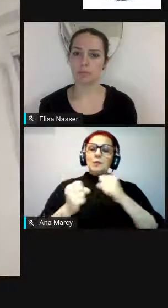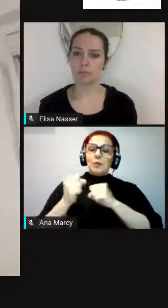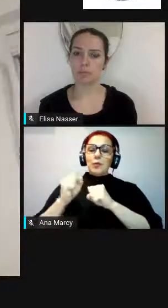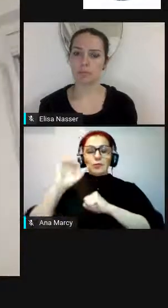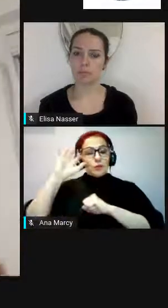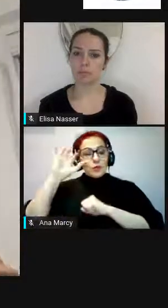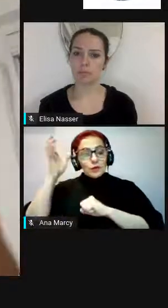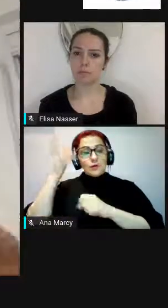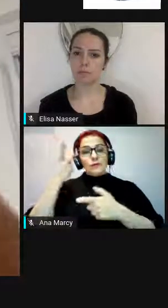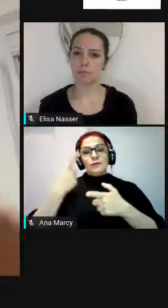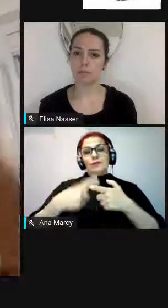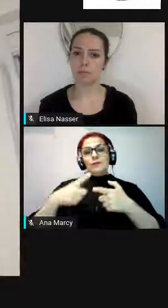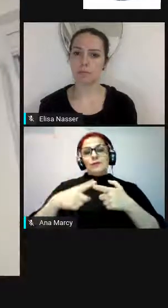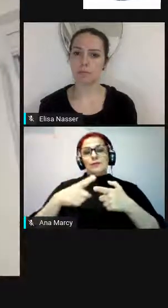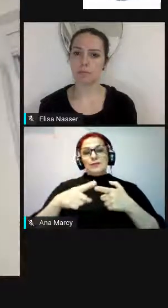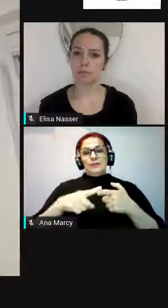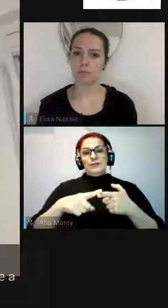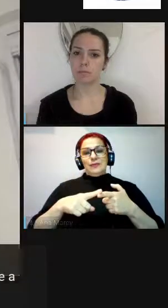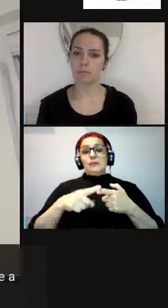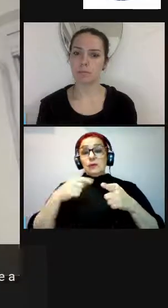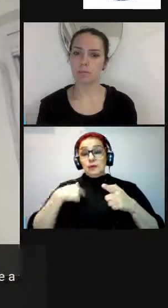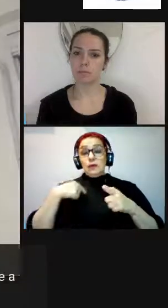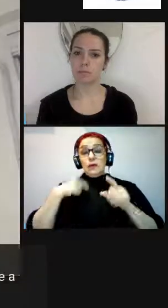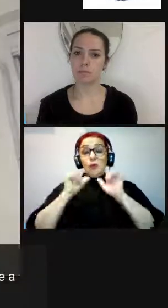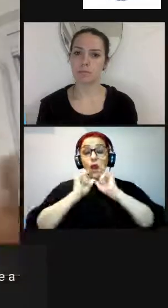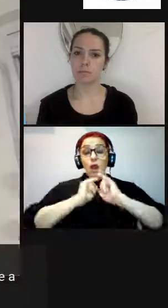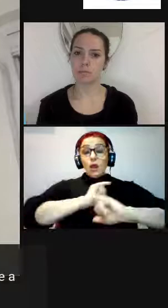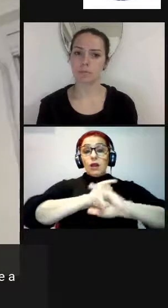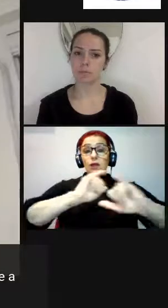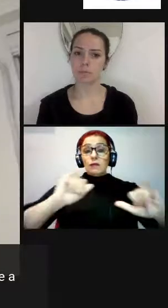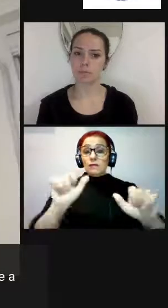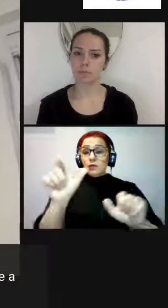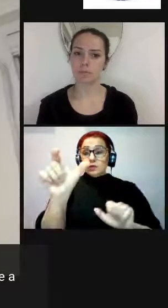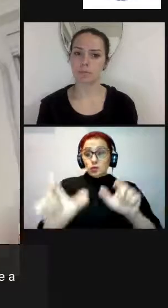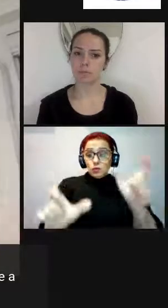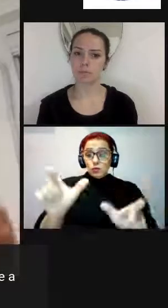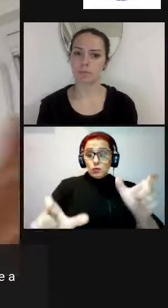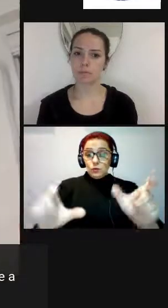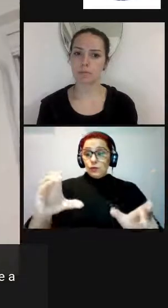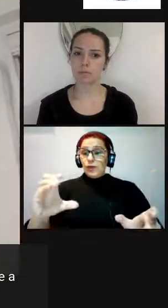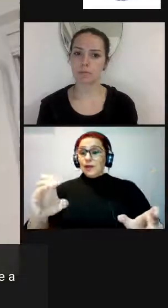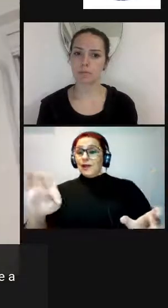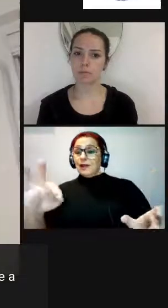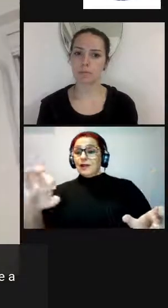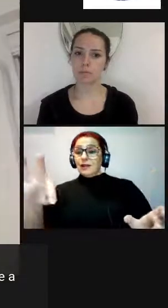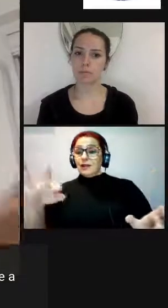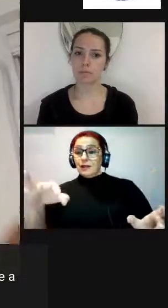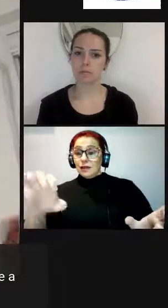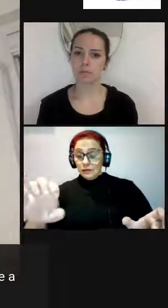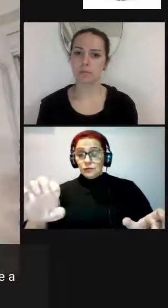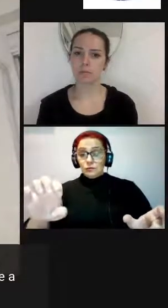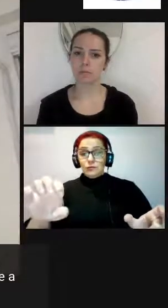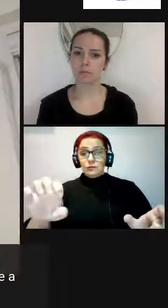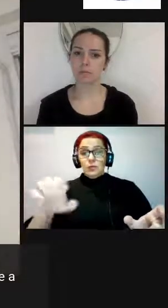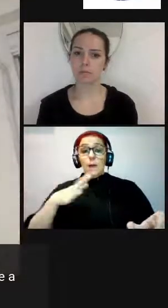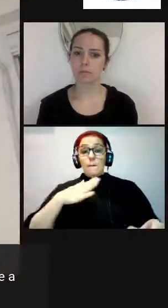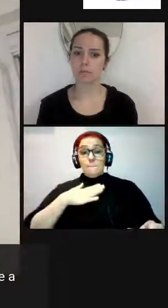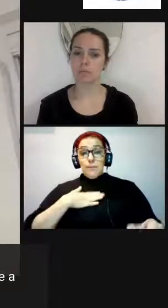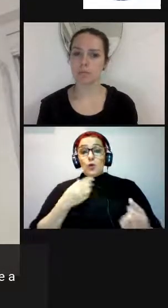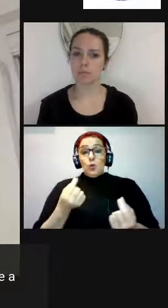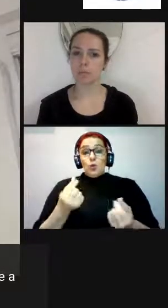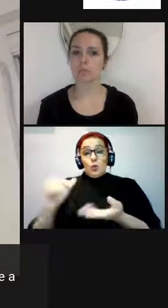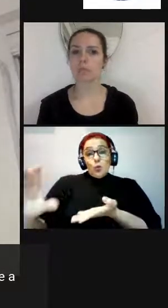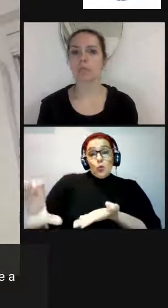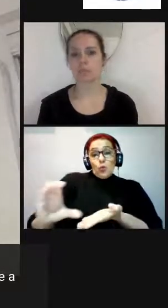compõem o meu portfólio e e é isso chovendo os meus clientes estão consigo ter uma média de faturamento de 25 r$ 30000 resolvendo um